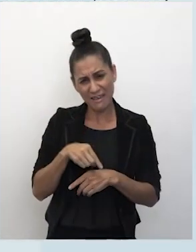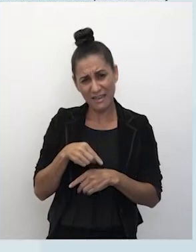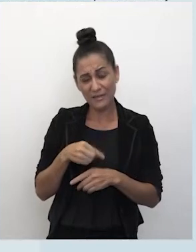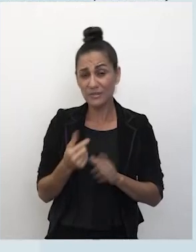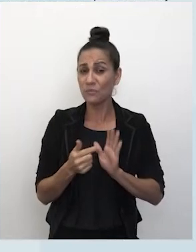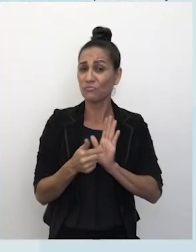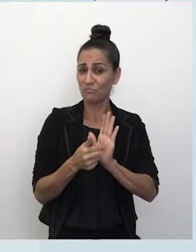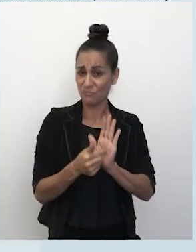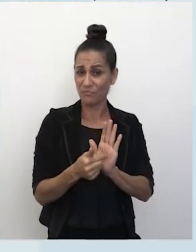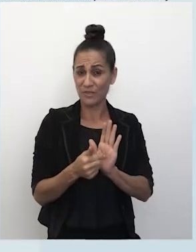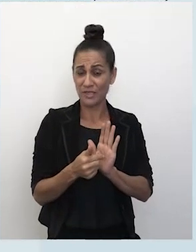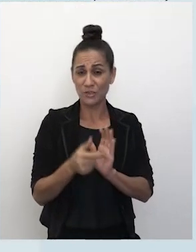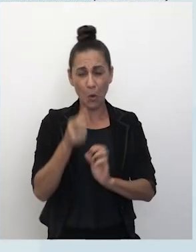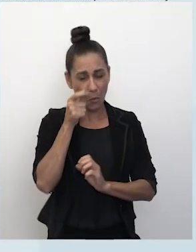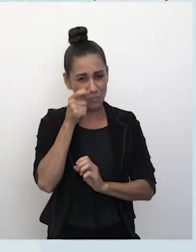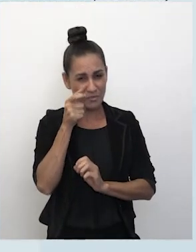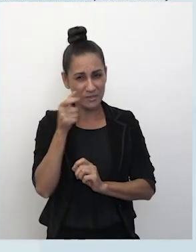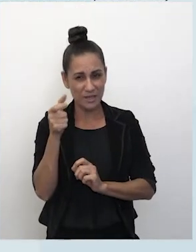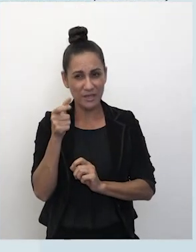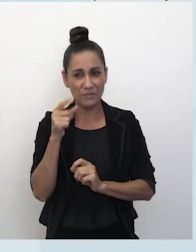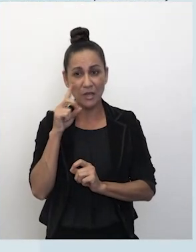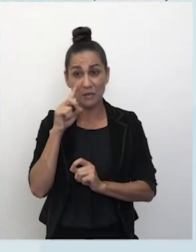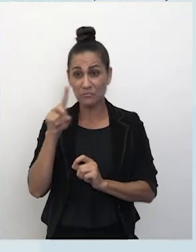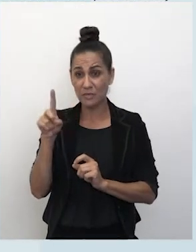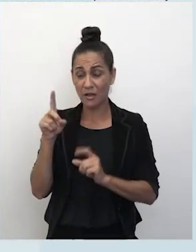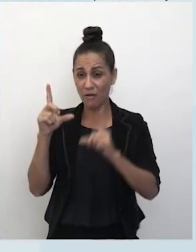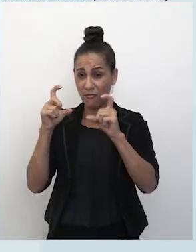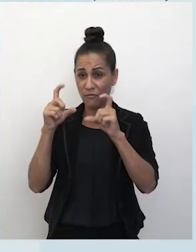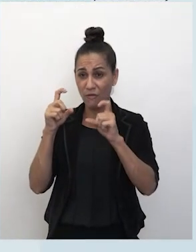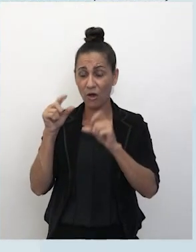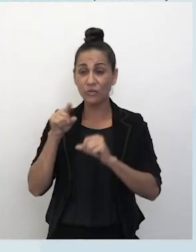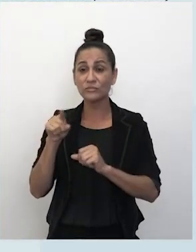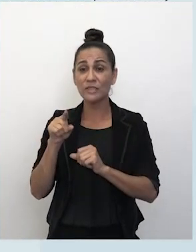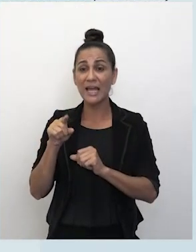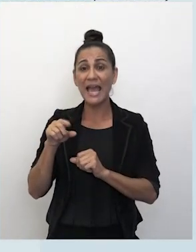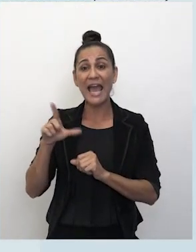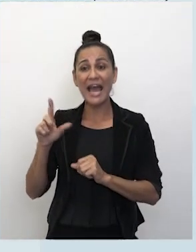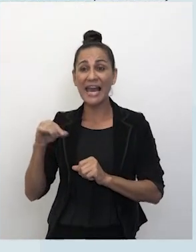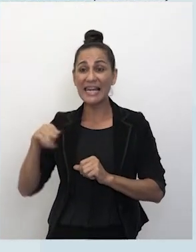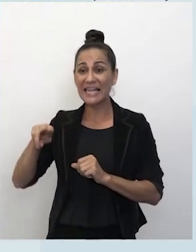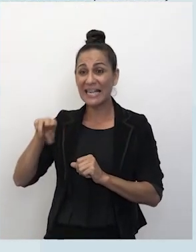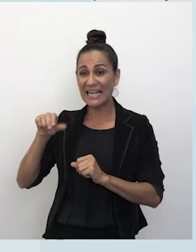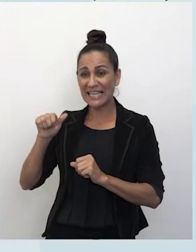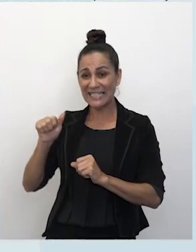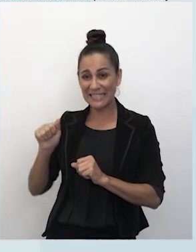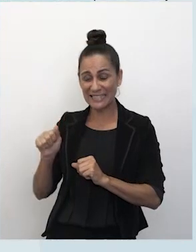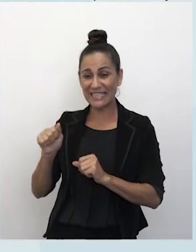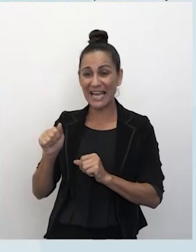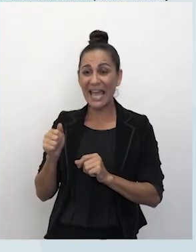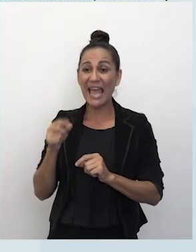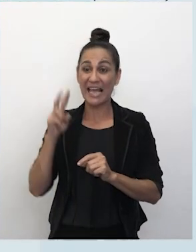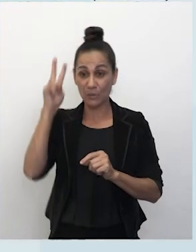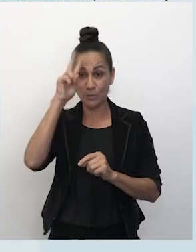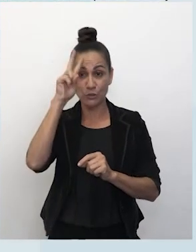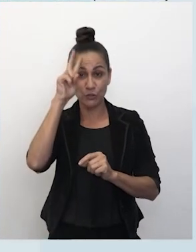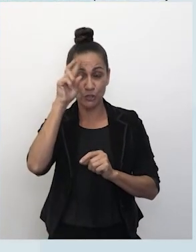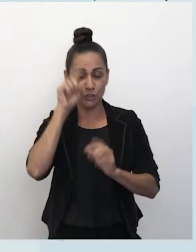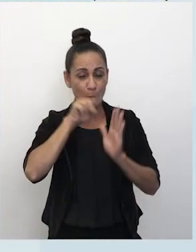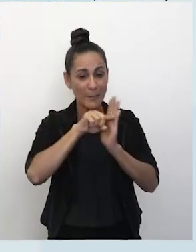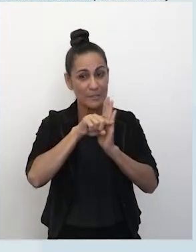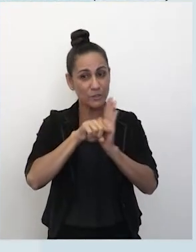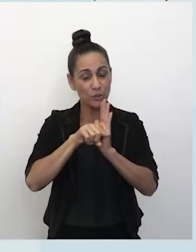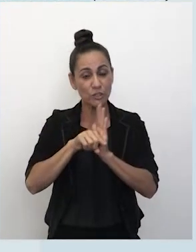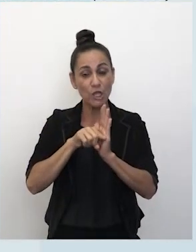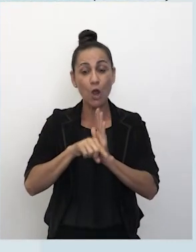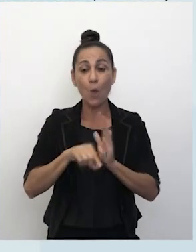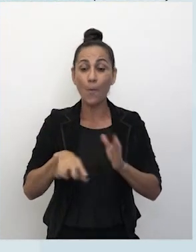vejam, esta pessoa que está aparecendo aí na imagem é a Linda Nochlin. Ela é uma historiadora da arte, né? A história da arte é um campo